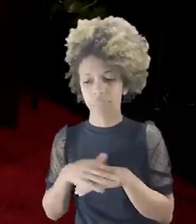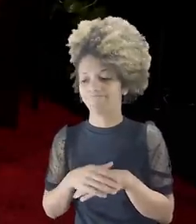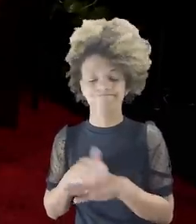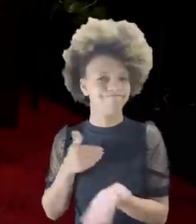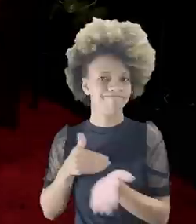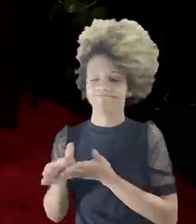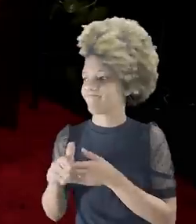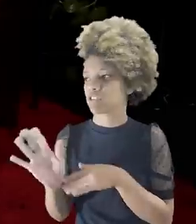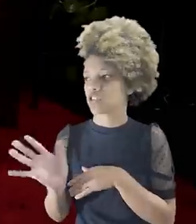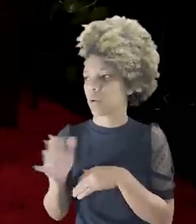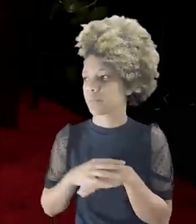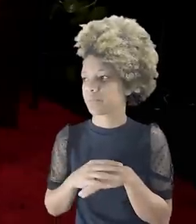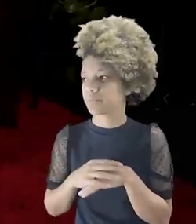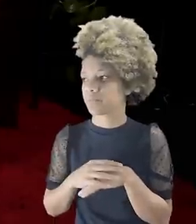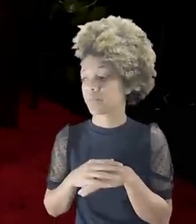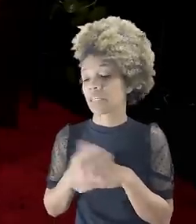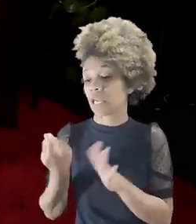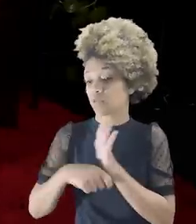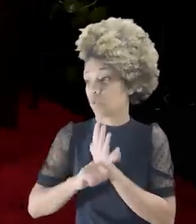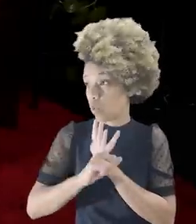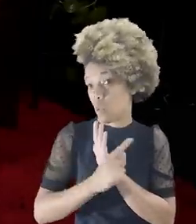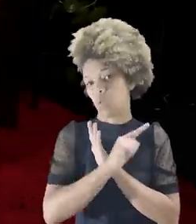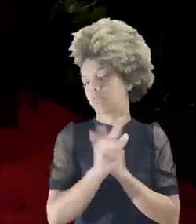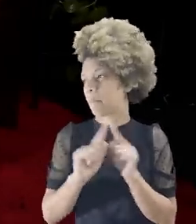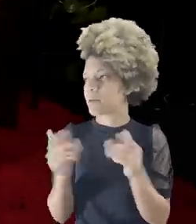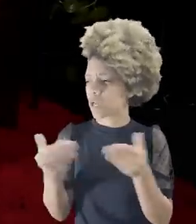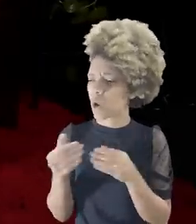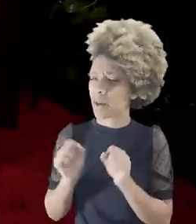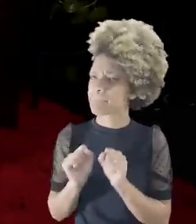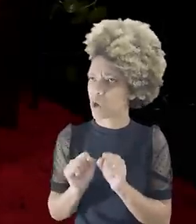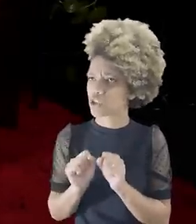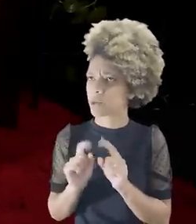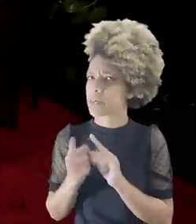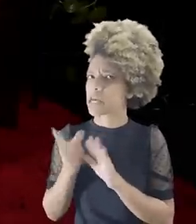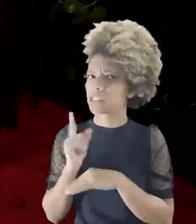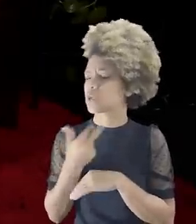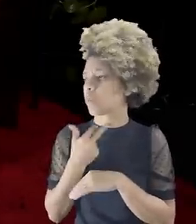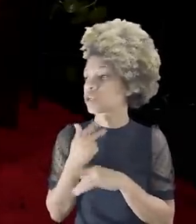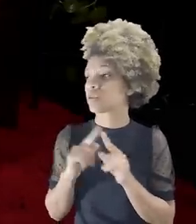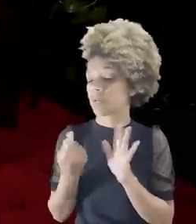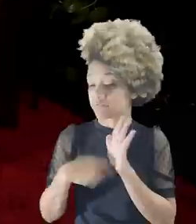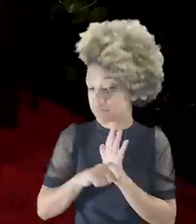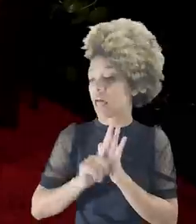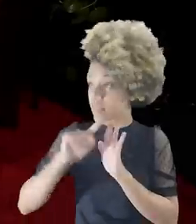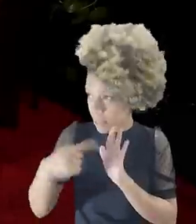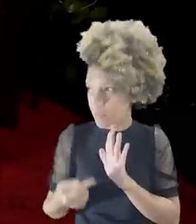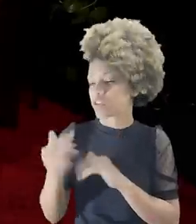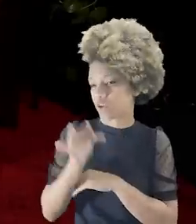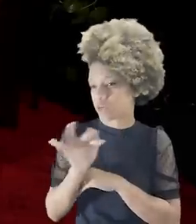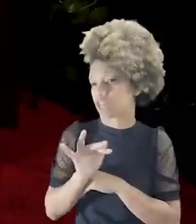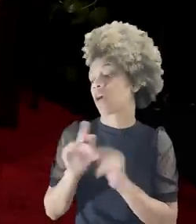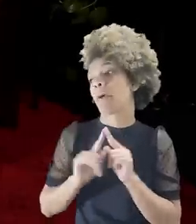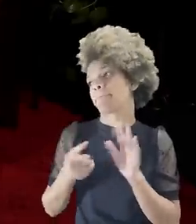Gente tô indo para o draft Tchau aí ele coloca o nome dele agora acho que até pode antes não podia Agora ele pode colocar e depois tirar e